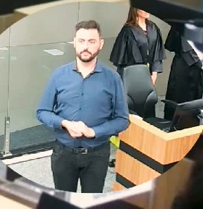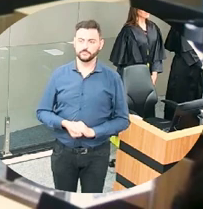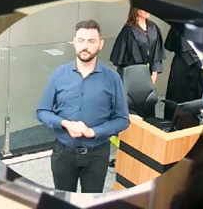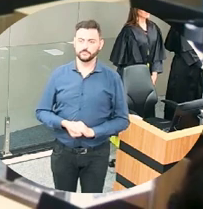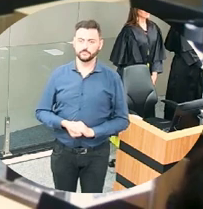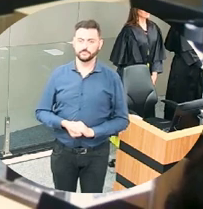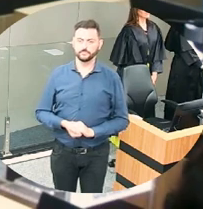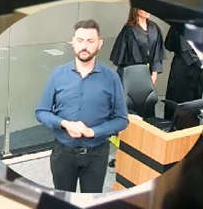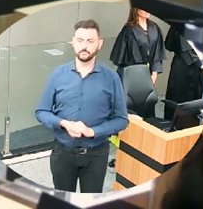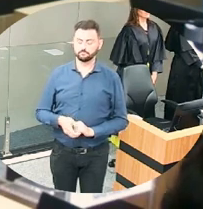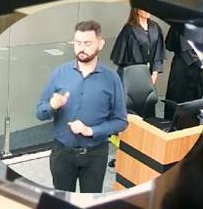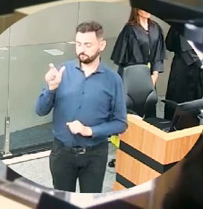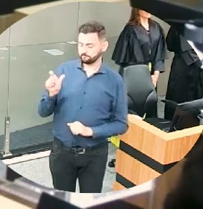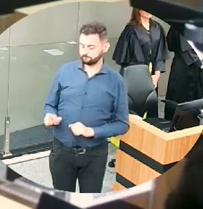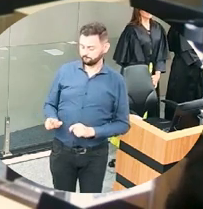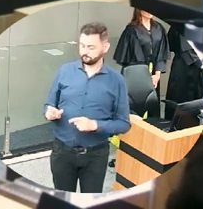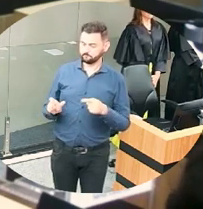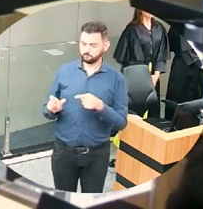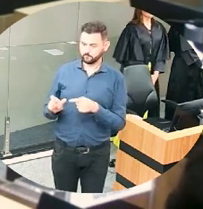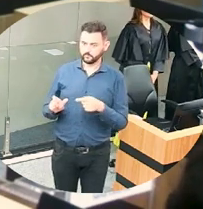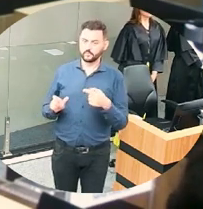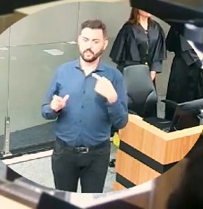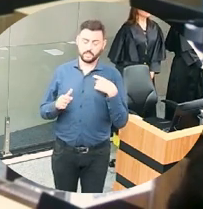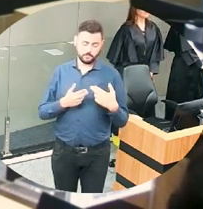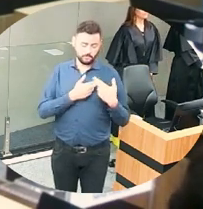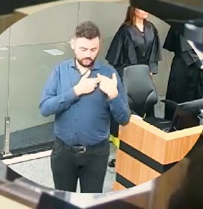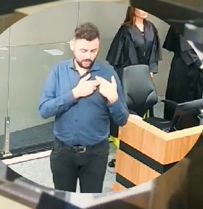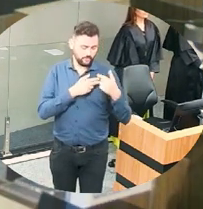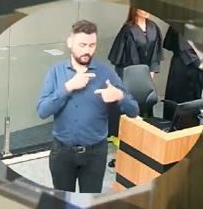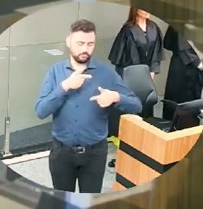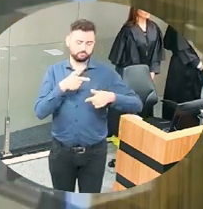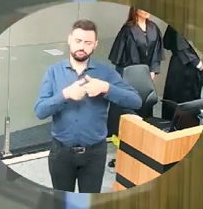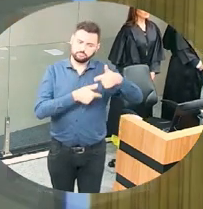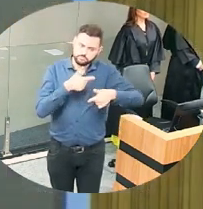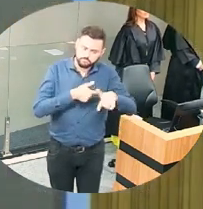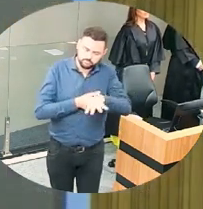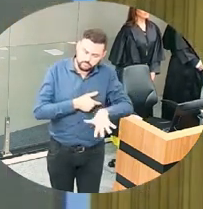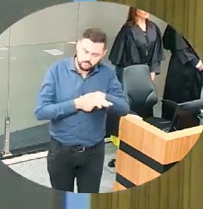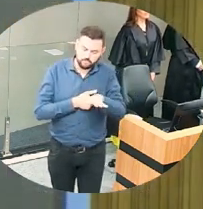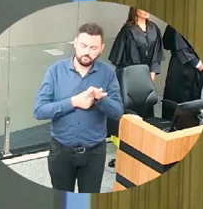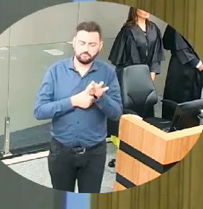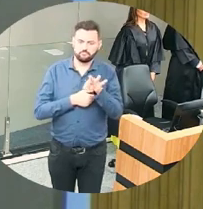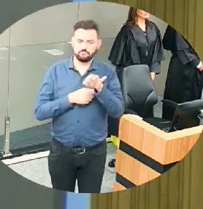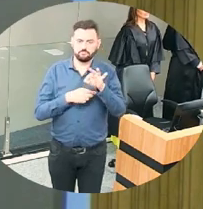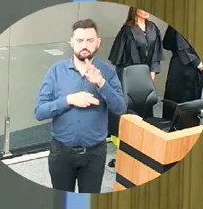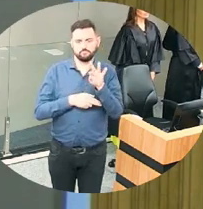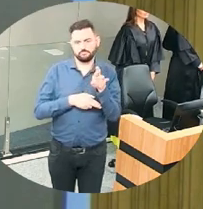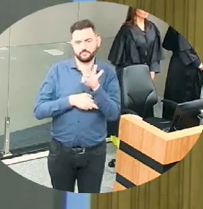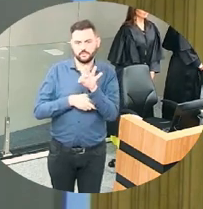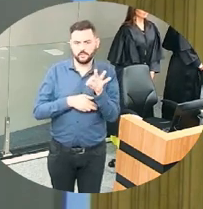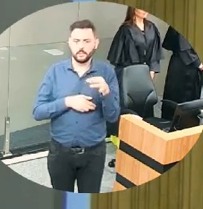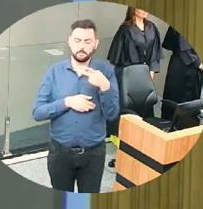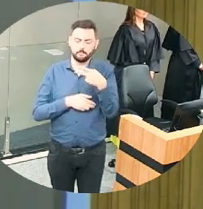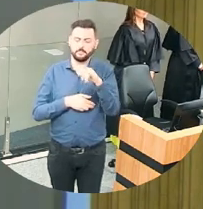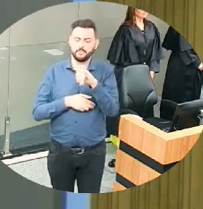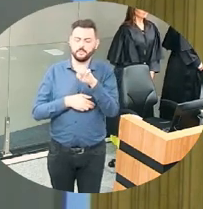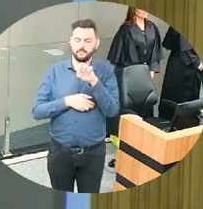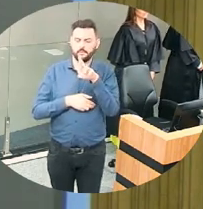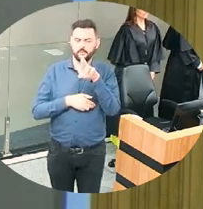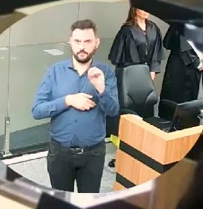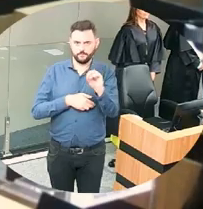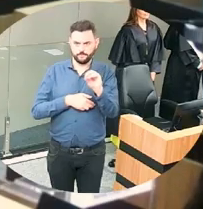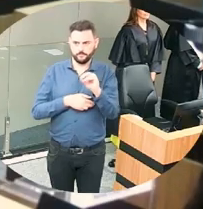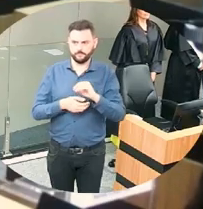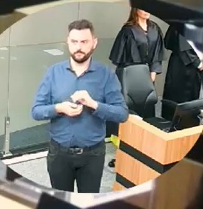Presidente senhor procurador chefe do ministério Público do Trabalho de Santa Catarina Dr Piero Rosa